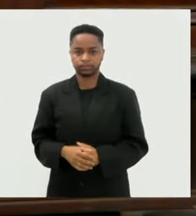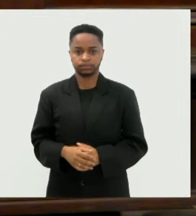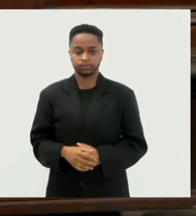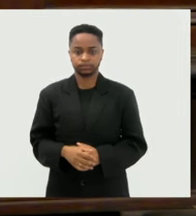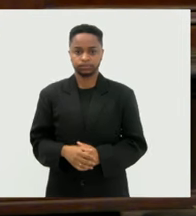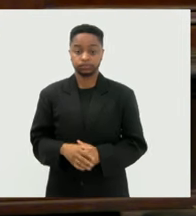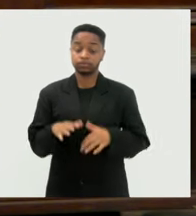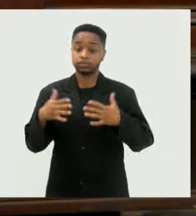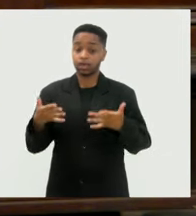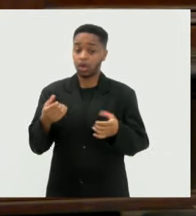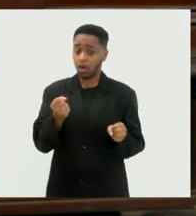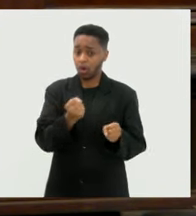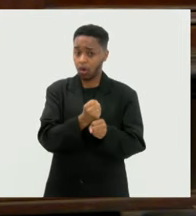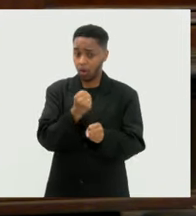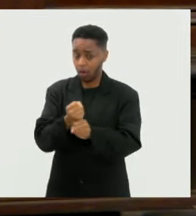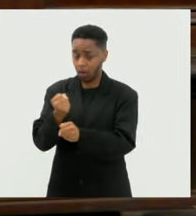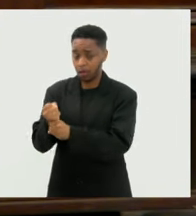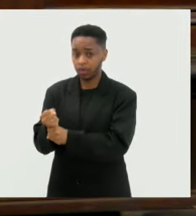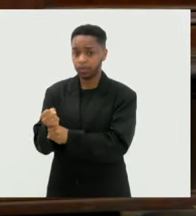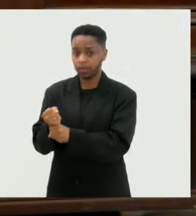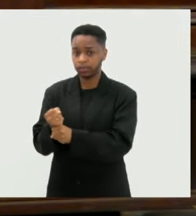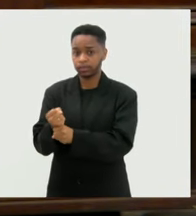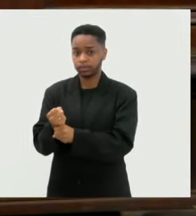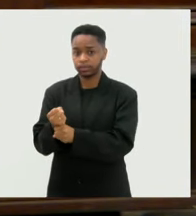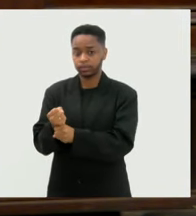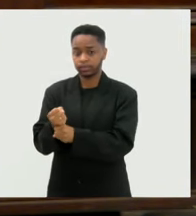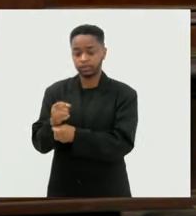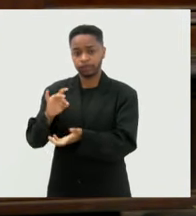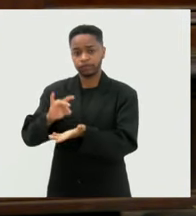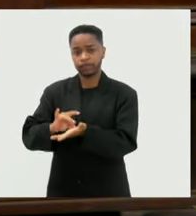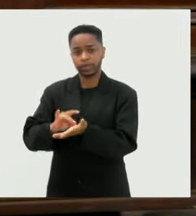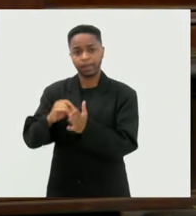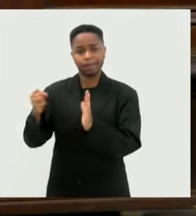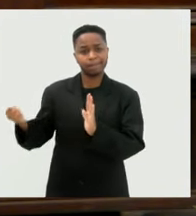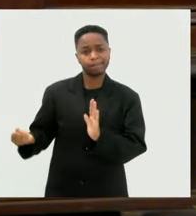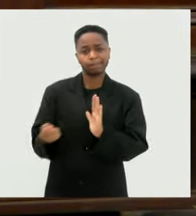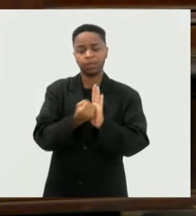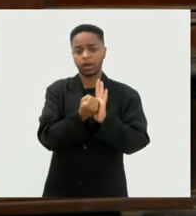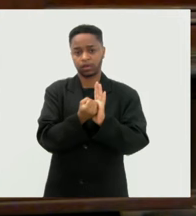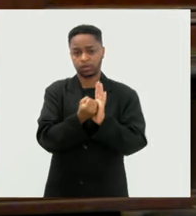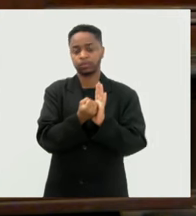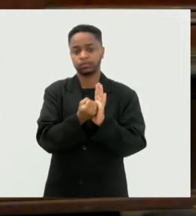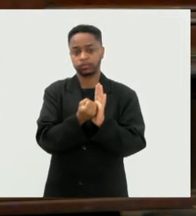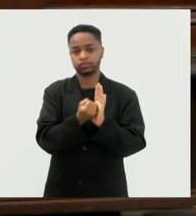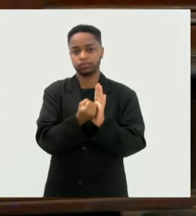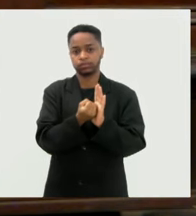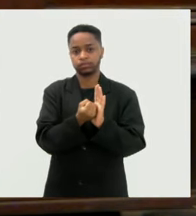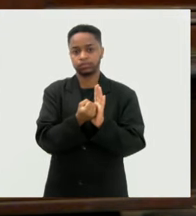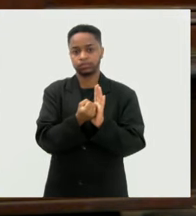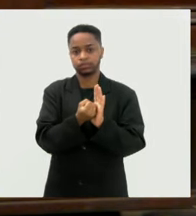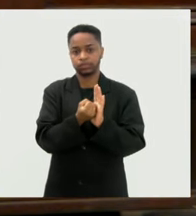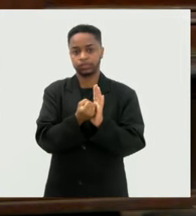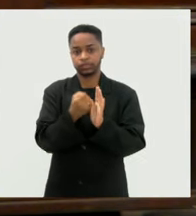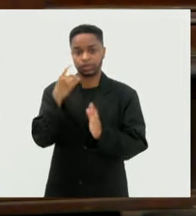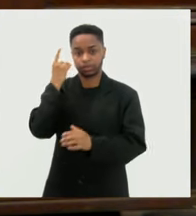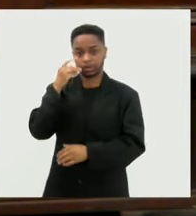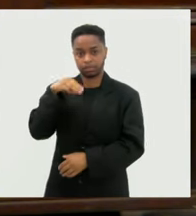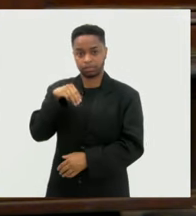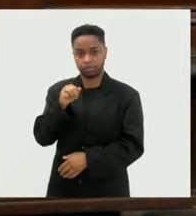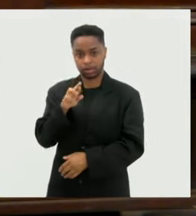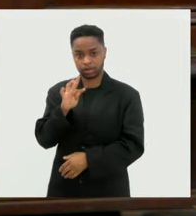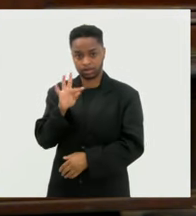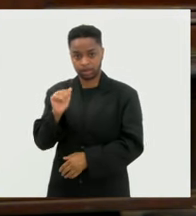Esta obra foi um marco, deputada Marta Rocha,